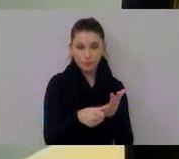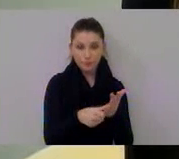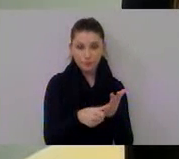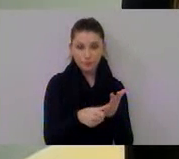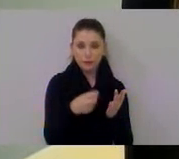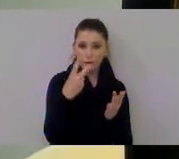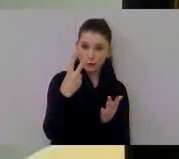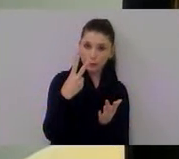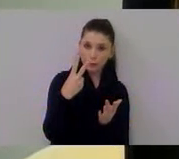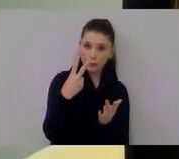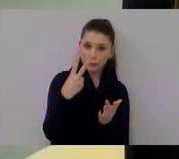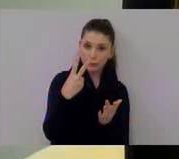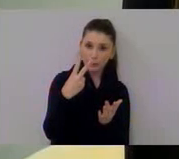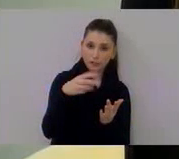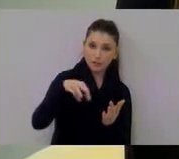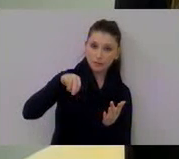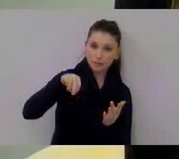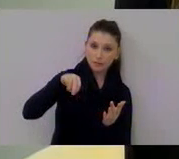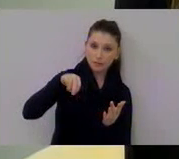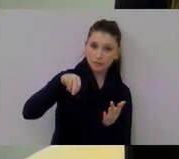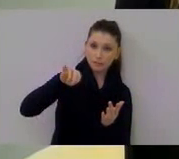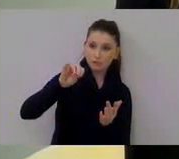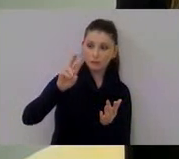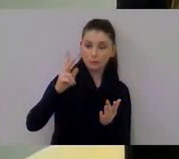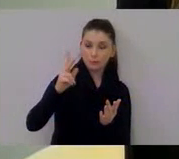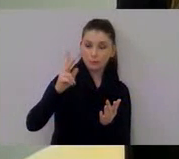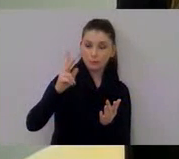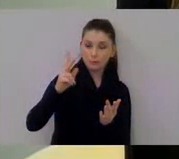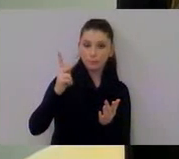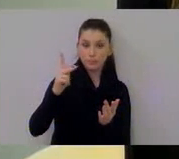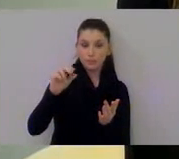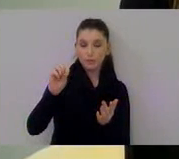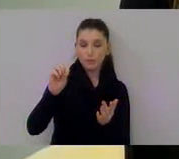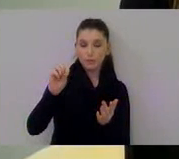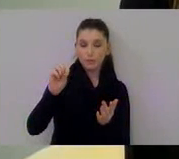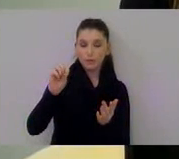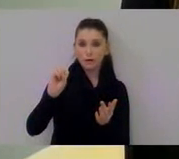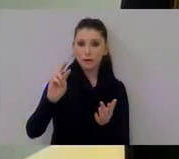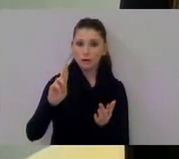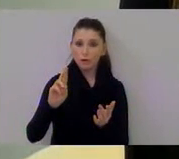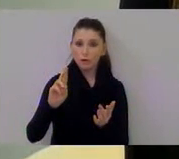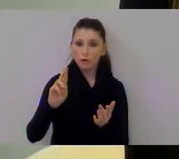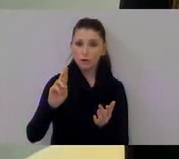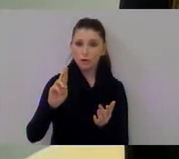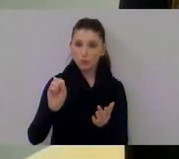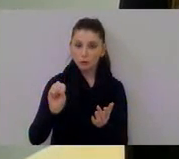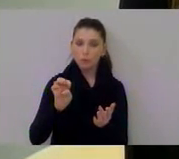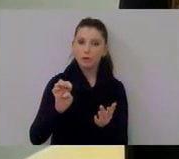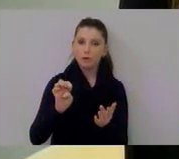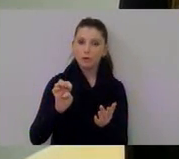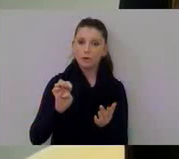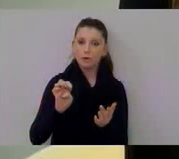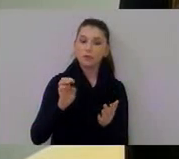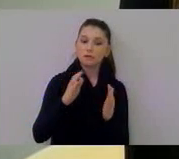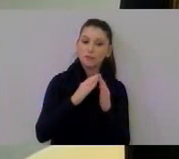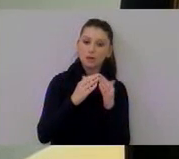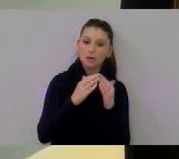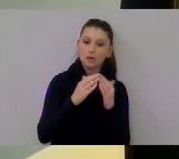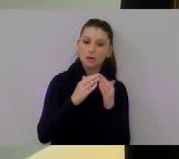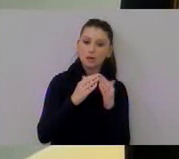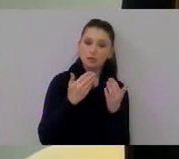para a escola José Cesário, e esses 2 milhões não vão mais para